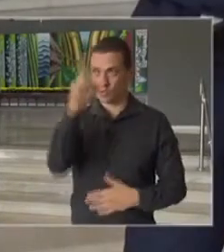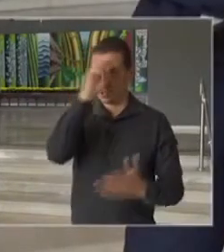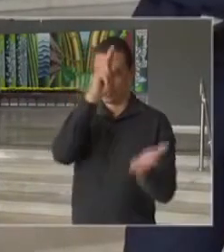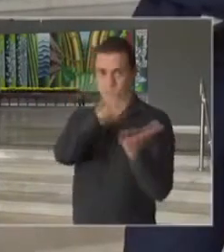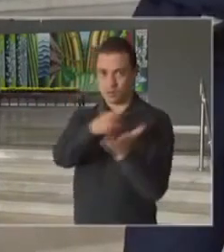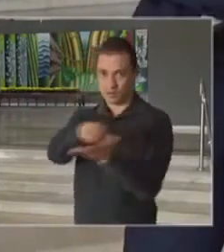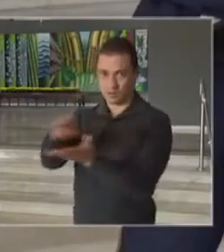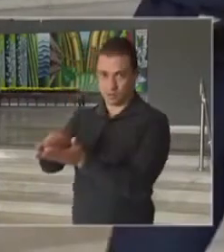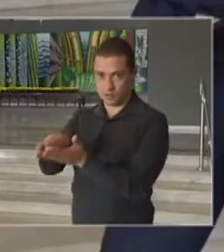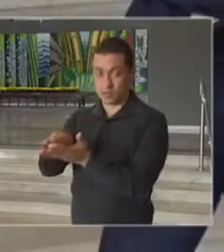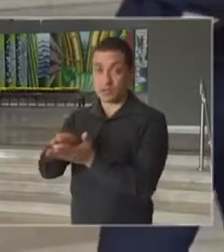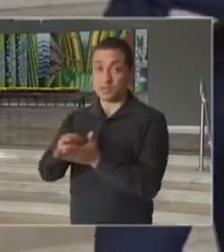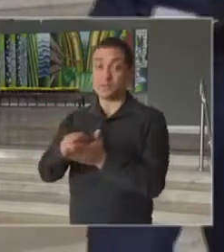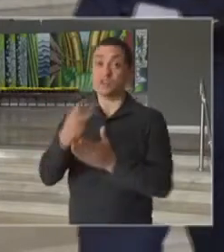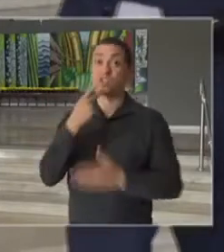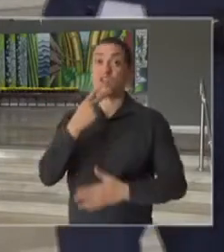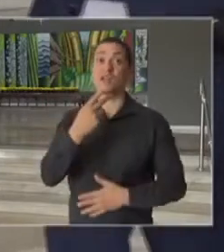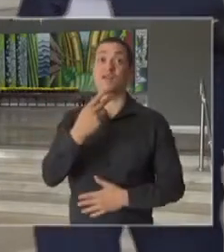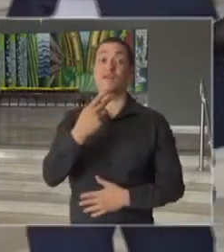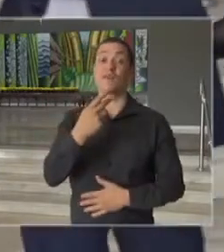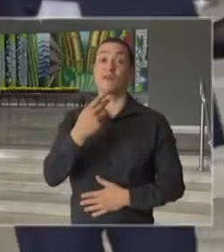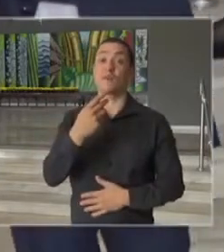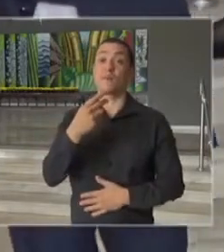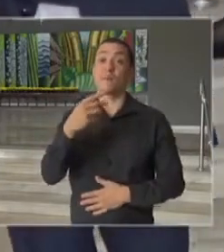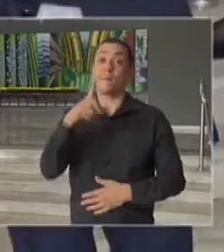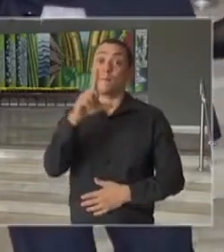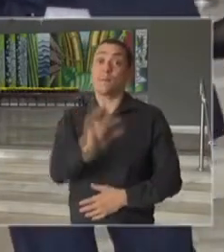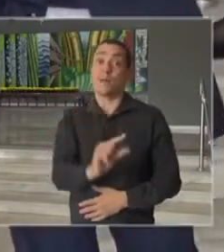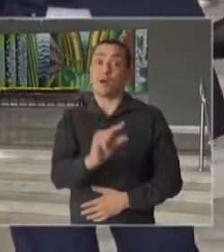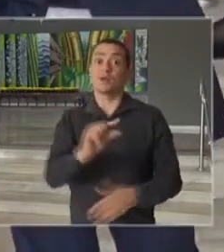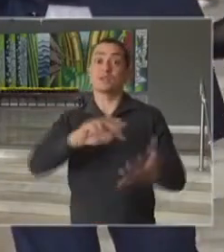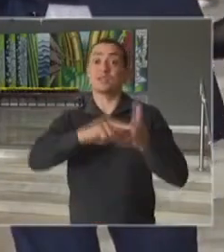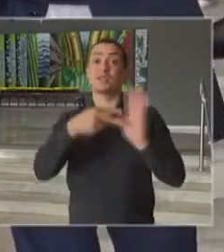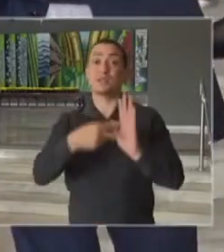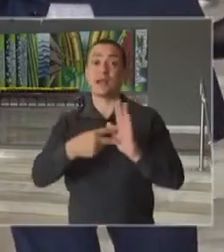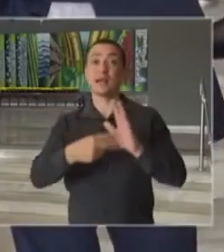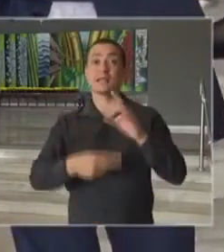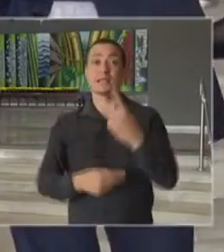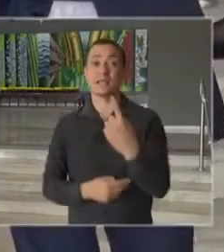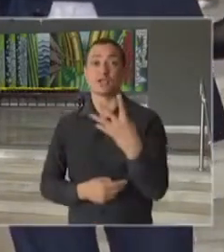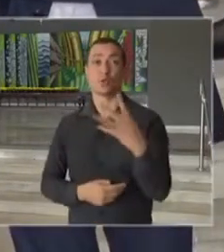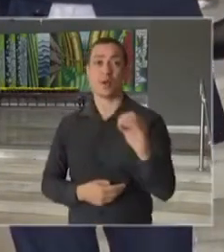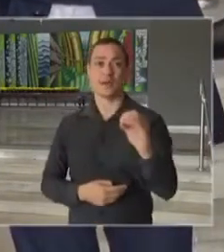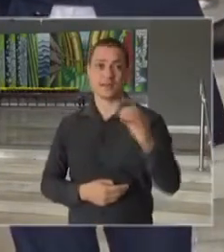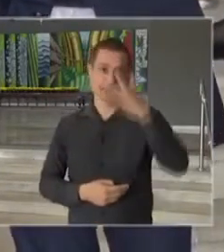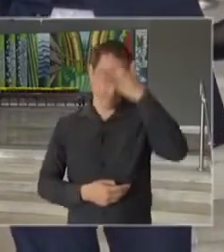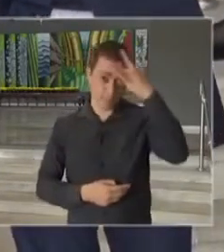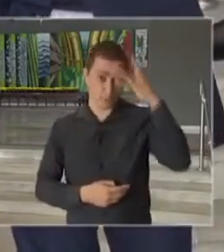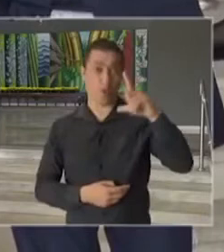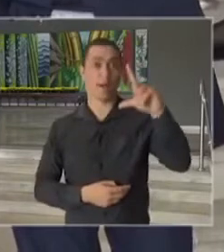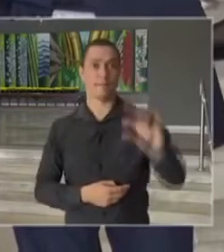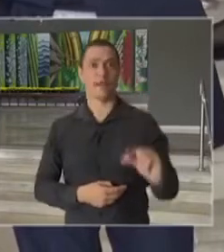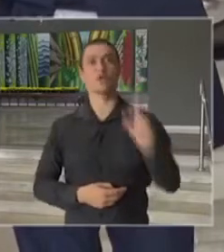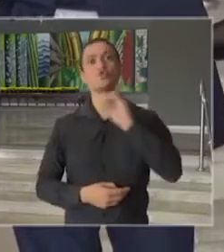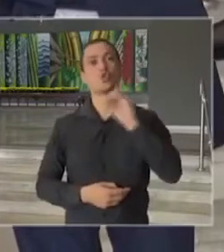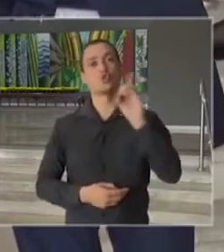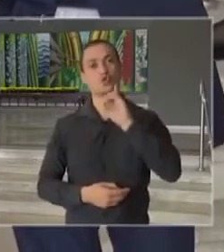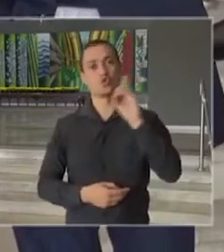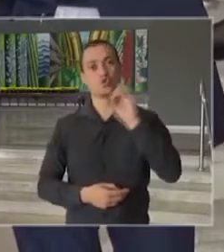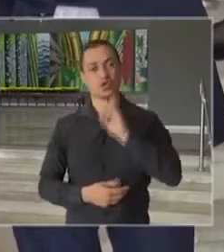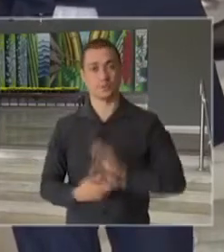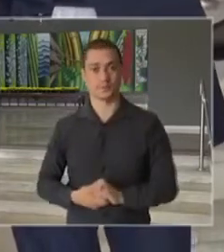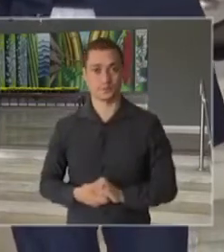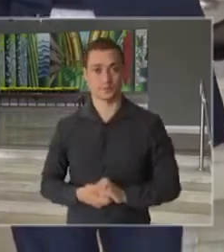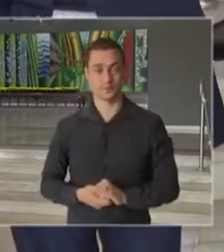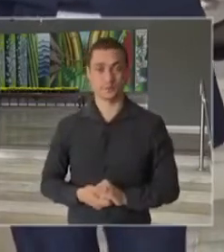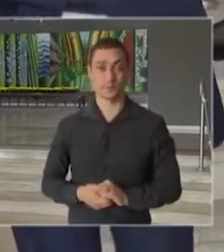Centro Estadual de Contingência da Covid-19, Dr. Paulo Menezes, pediu a atenção redobrada para a alta transmissão do novo